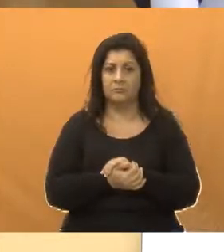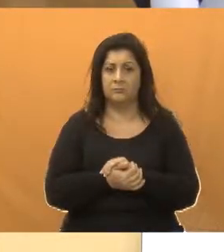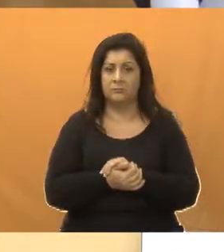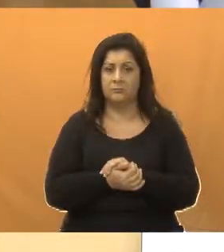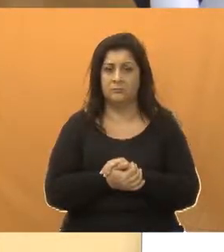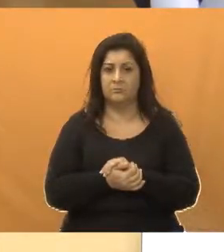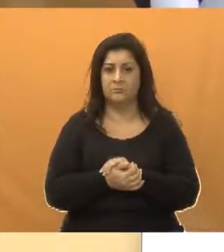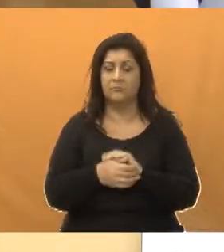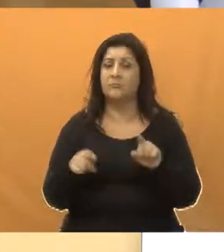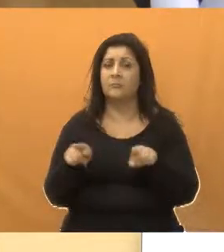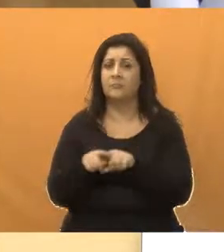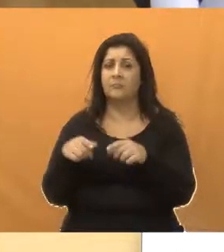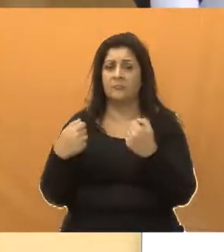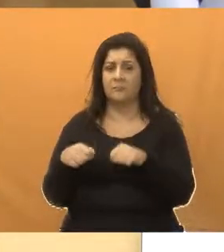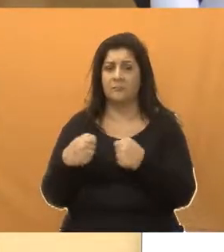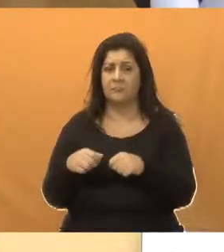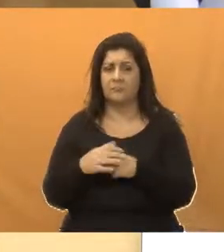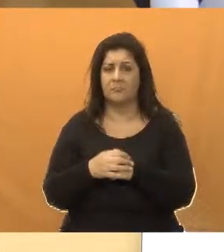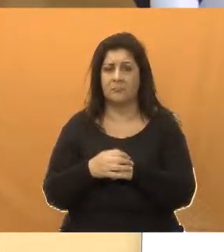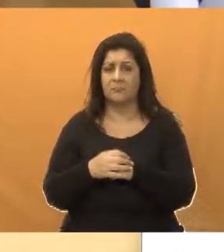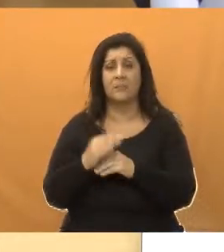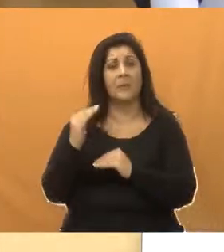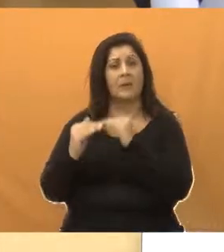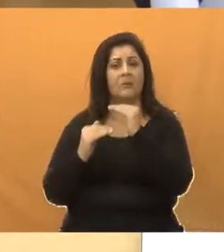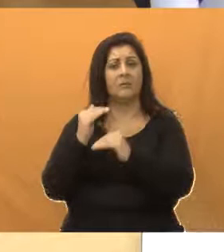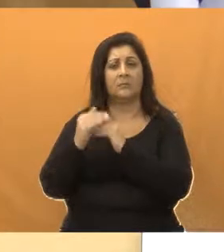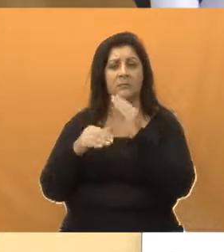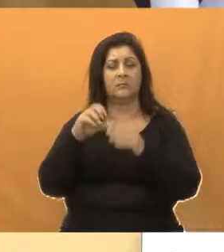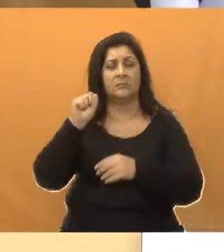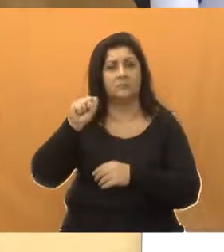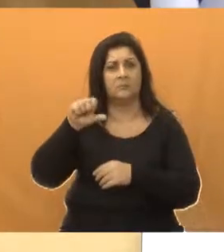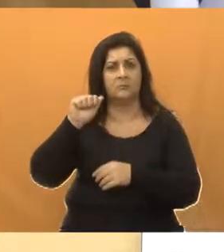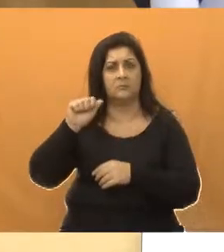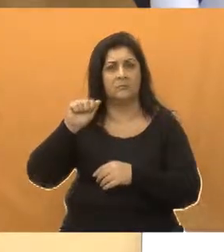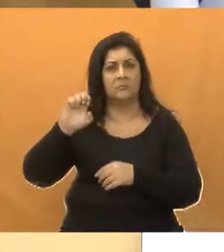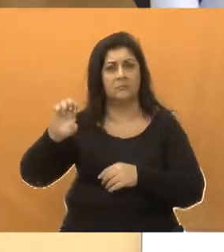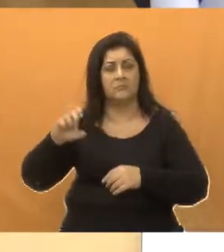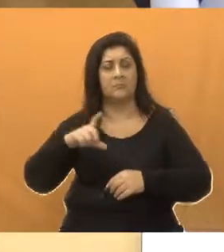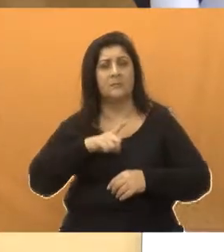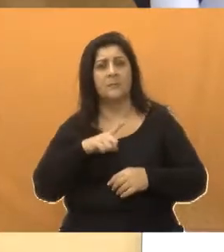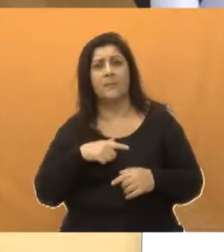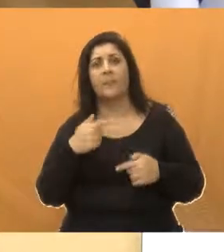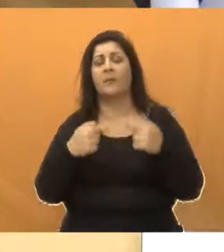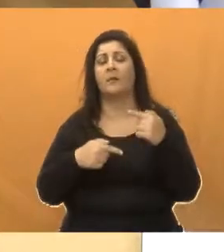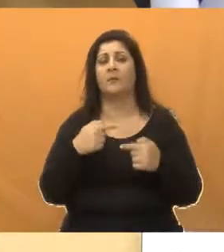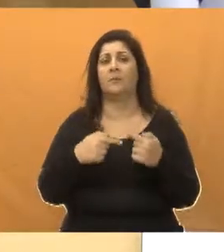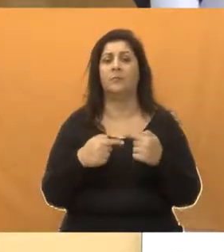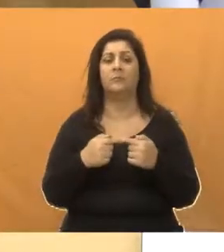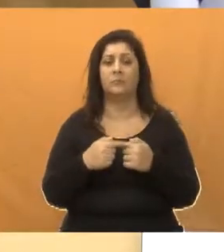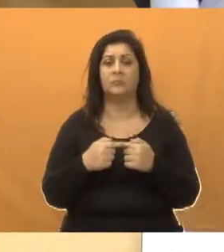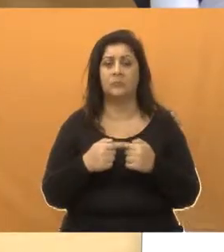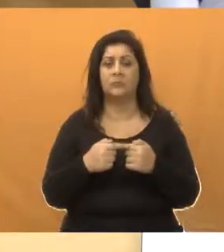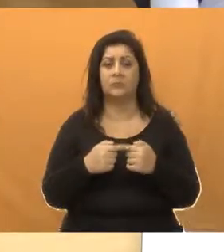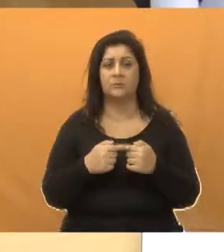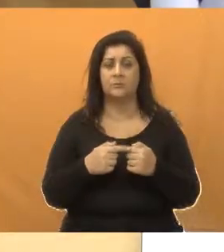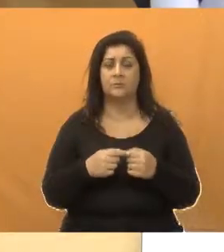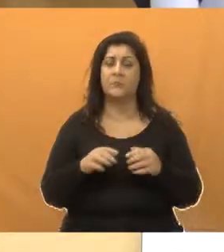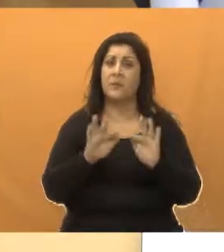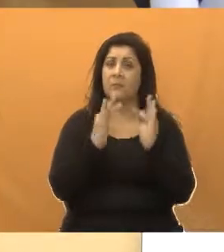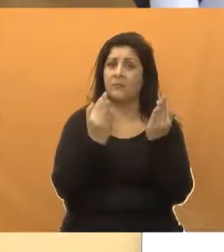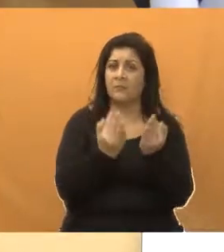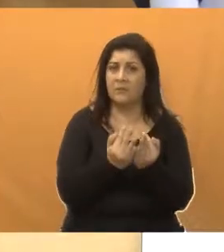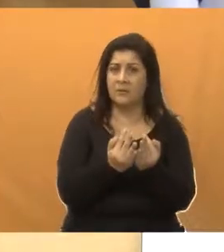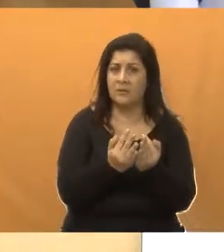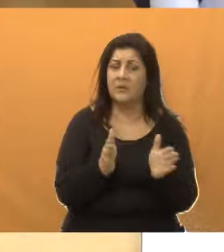e também precisaríamos avançar nisso, senhor presidente, que o SAI conseguisse buscar uma política tarifária que dessas famílias